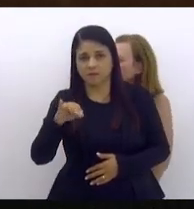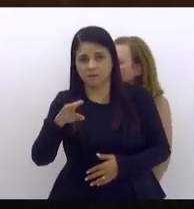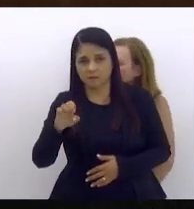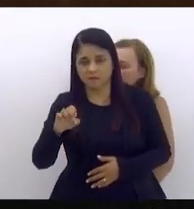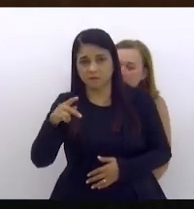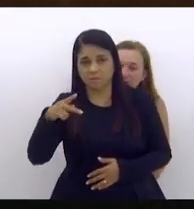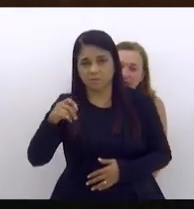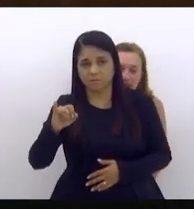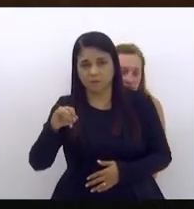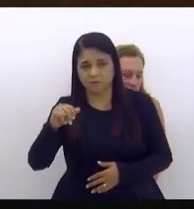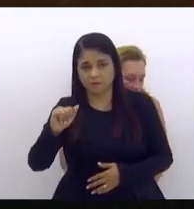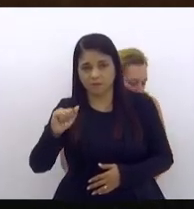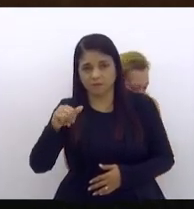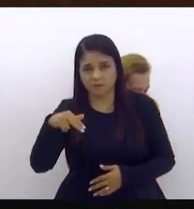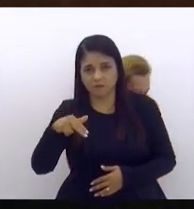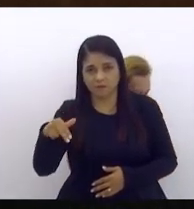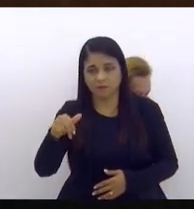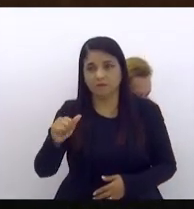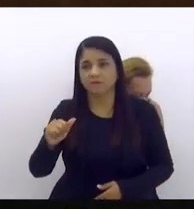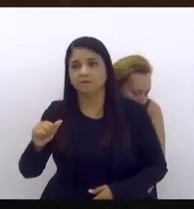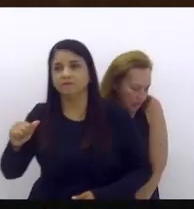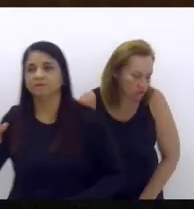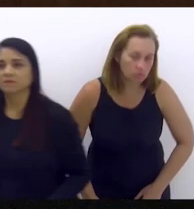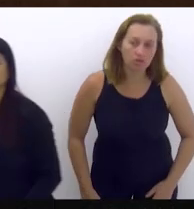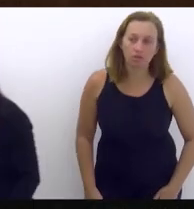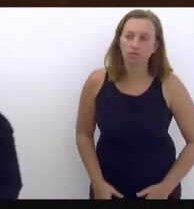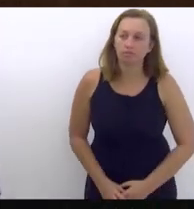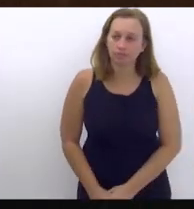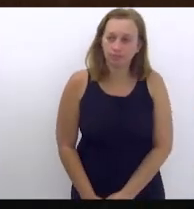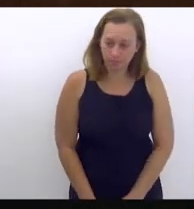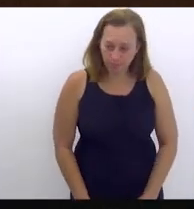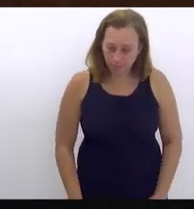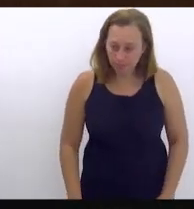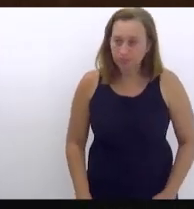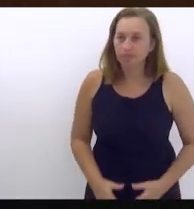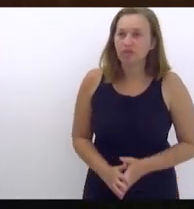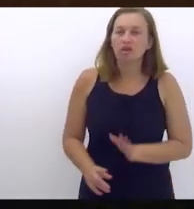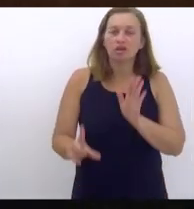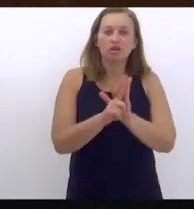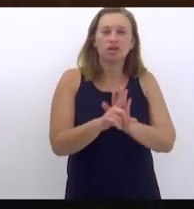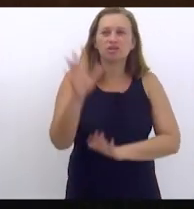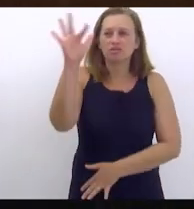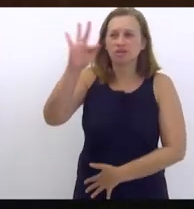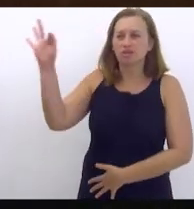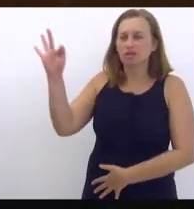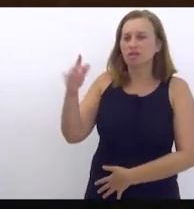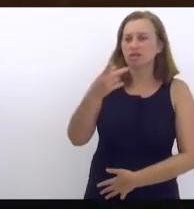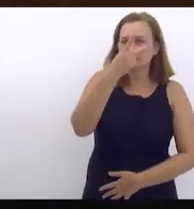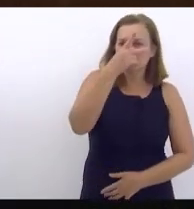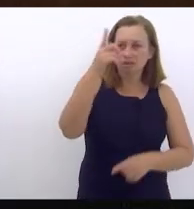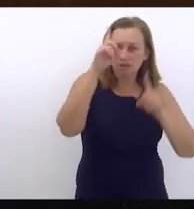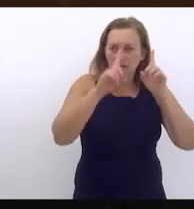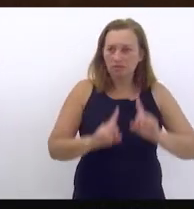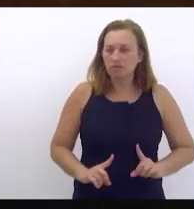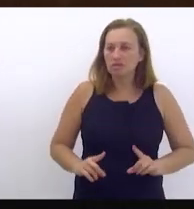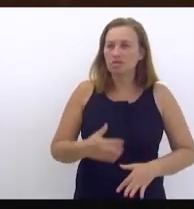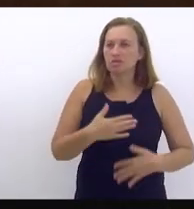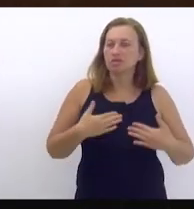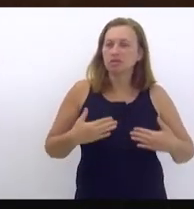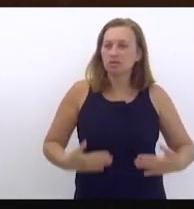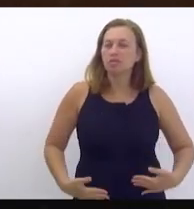a lei federal para o deficiente físico também, atender